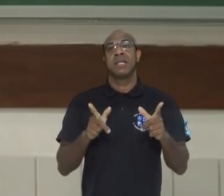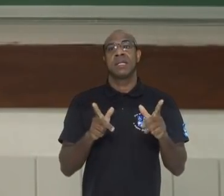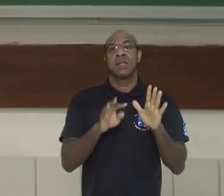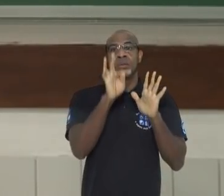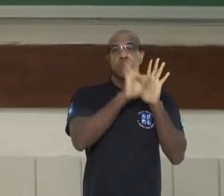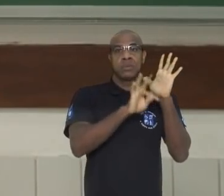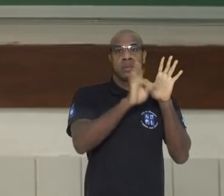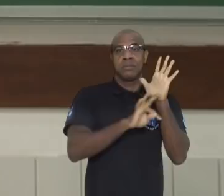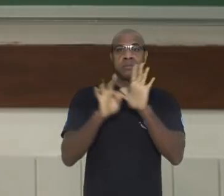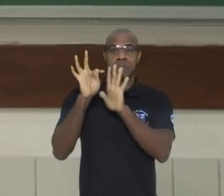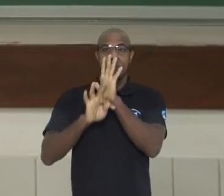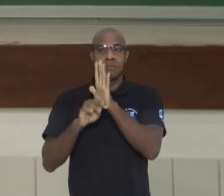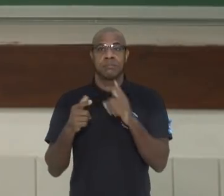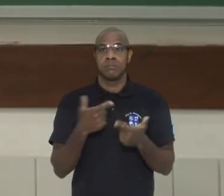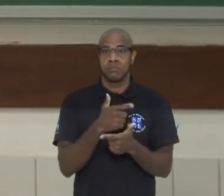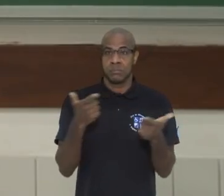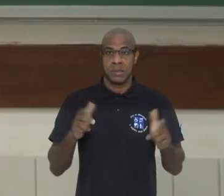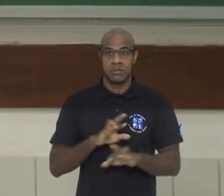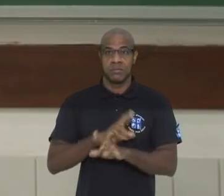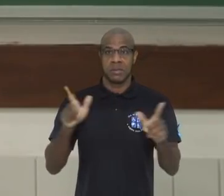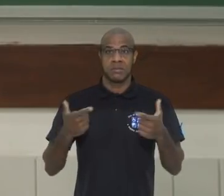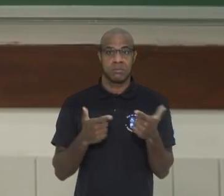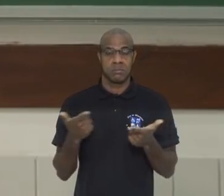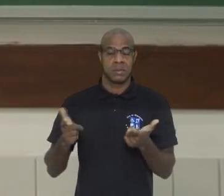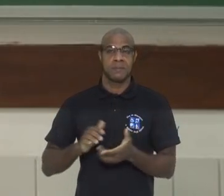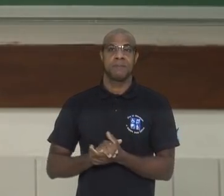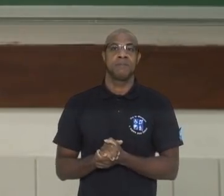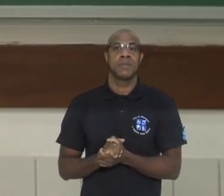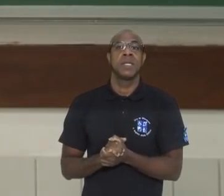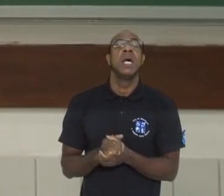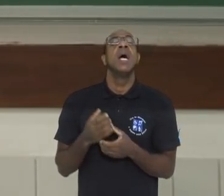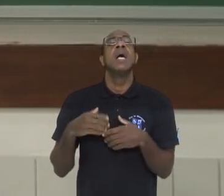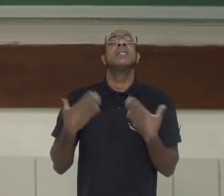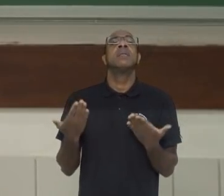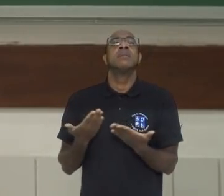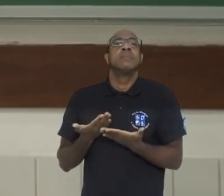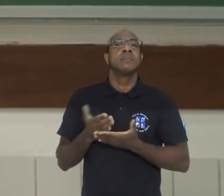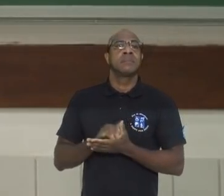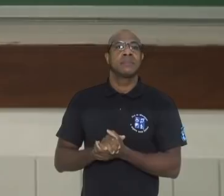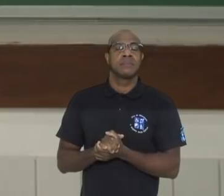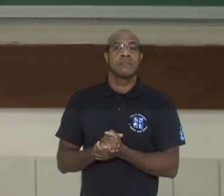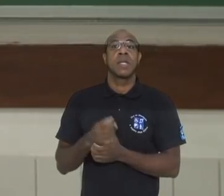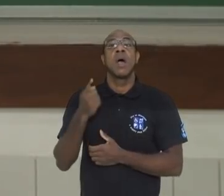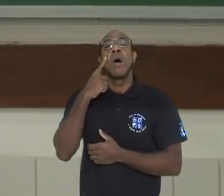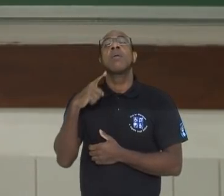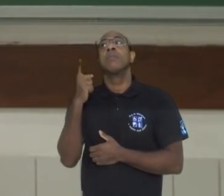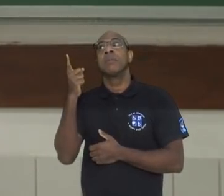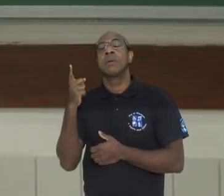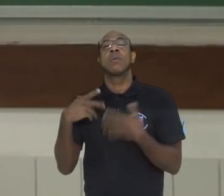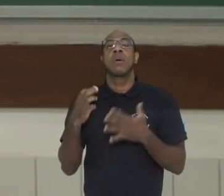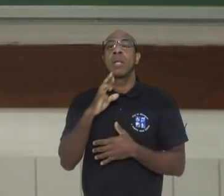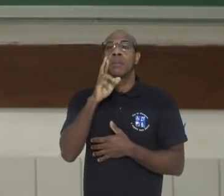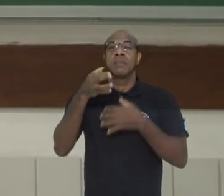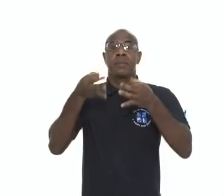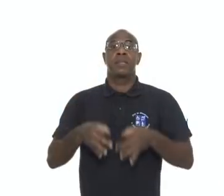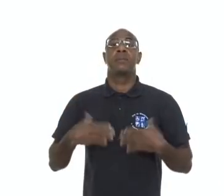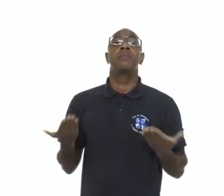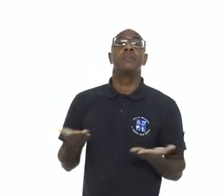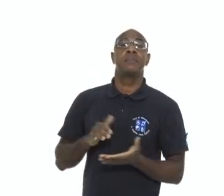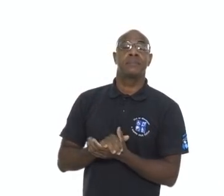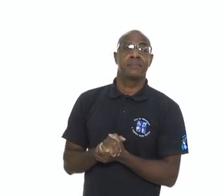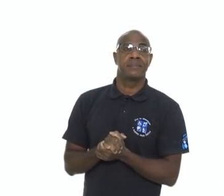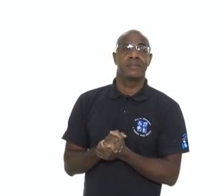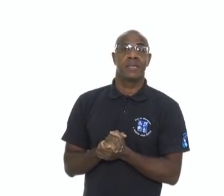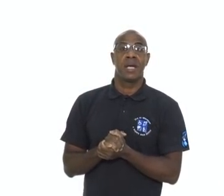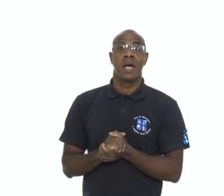aprendido até agora sobre o texto em prosa e o poema? Vamos lá? Qual que é a resposta correta?